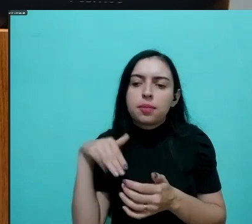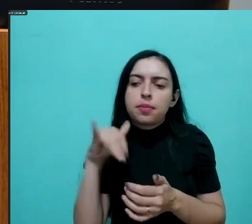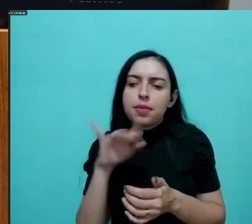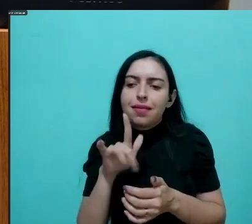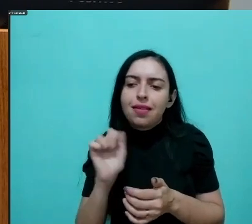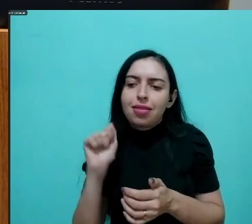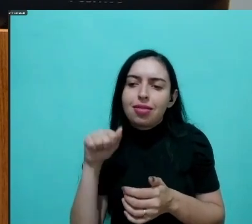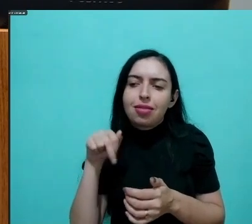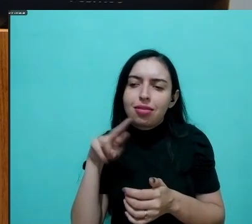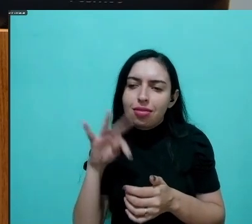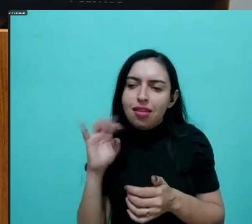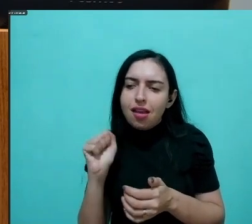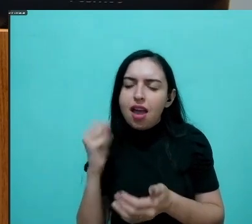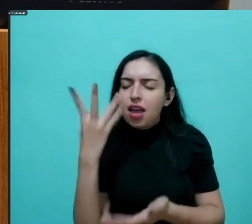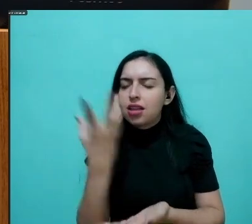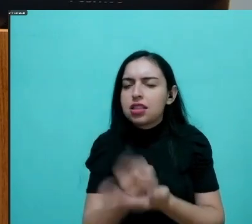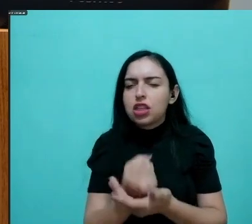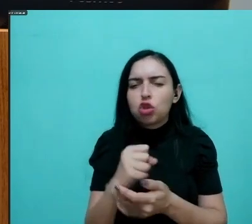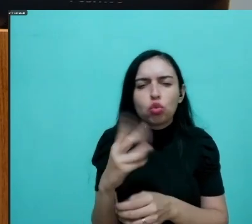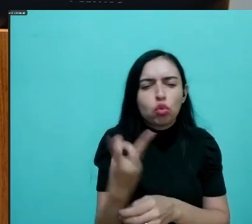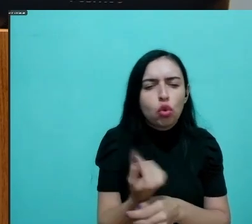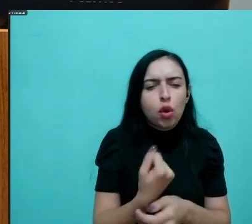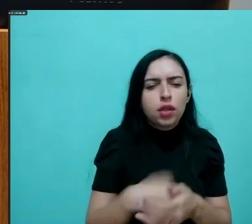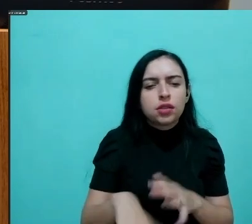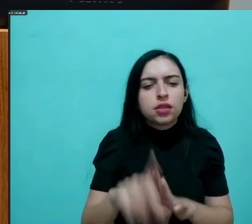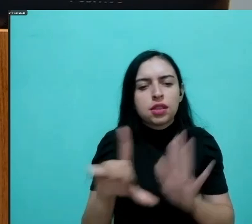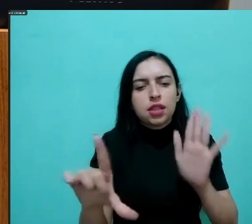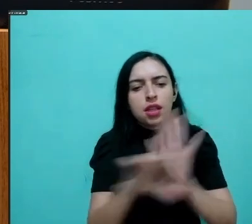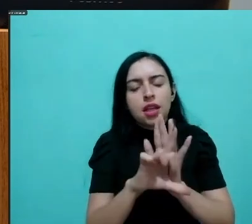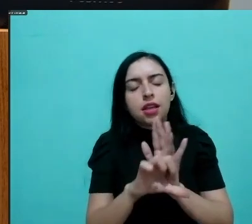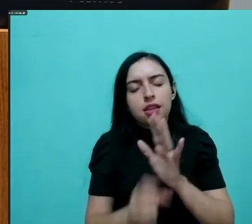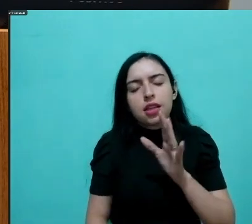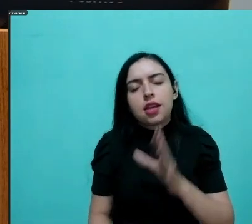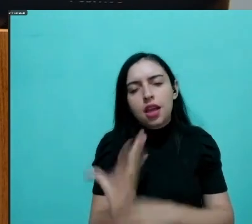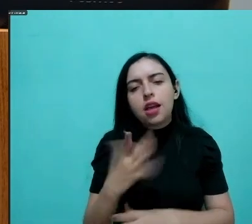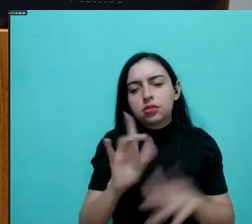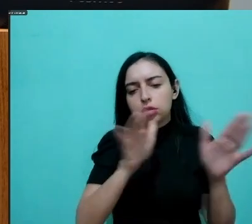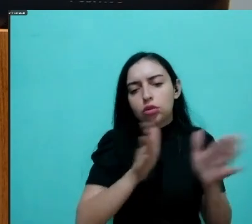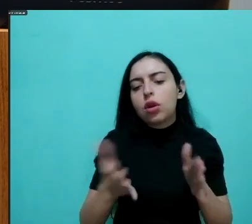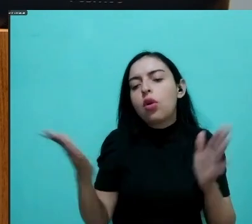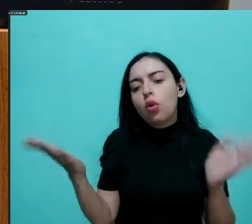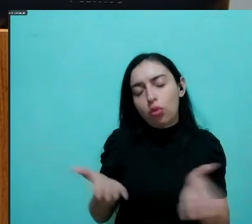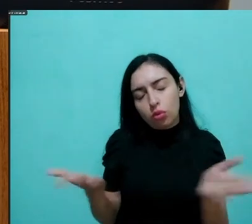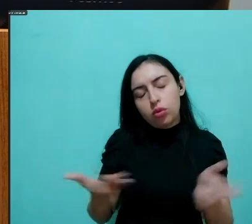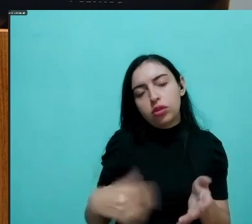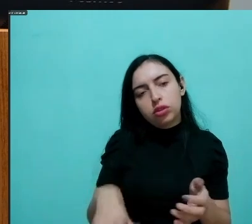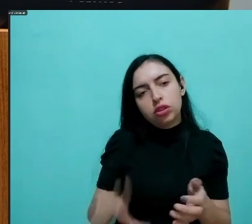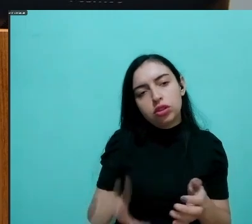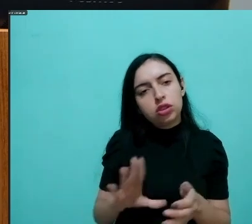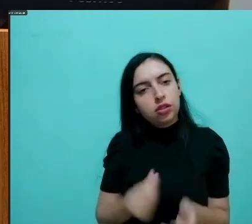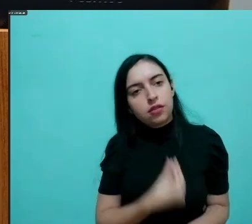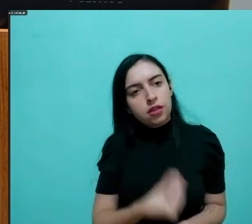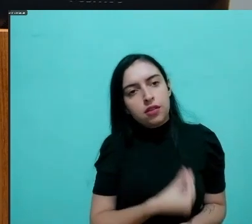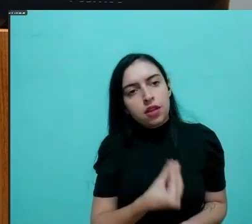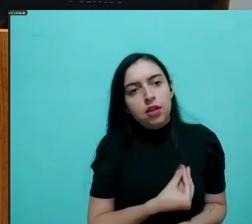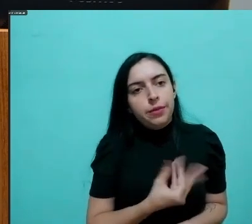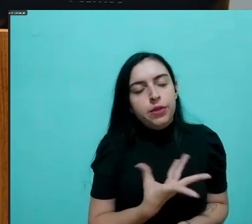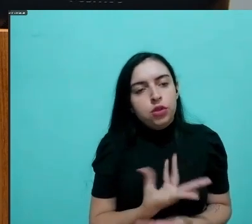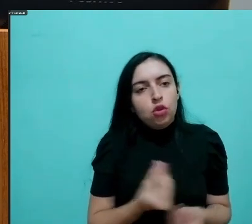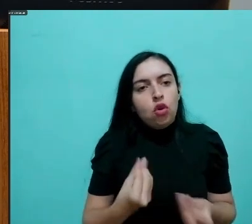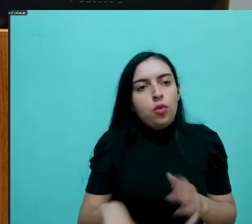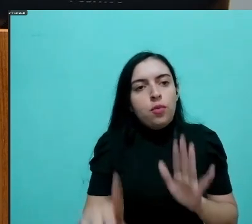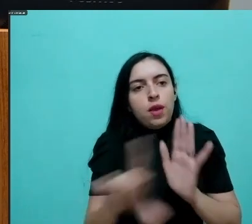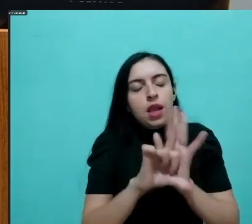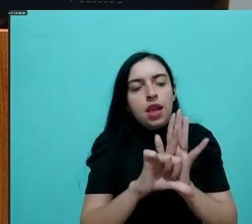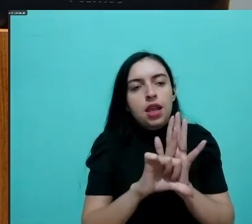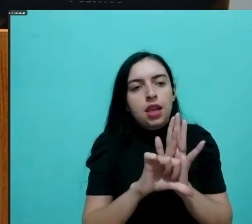legislação válida ou publicada nesse período. E até hoje nós convivemos com a legislação